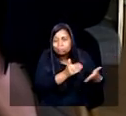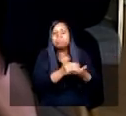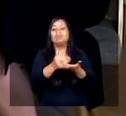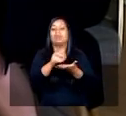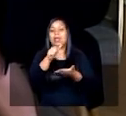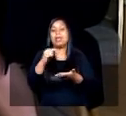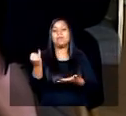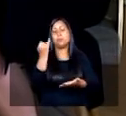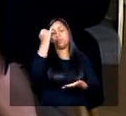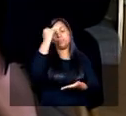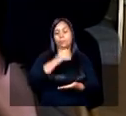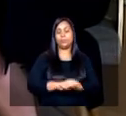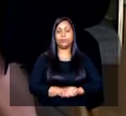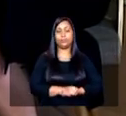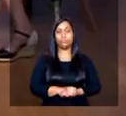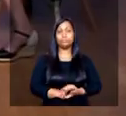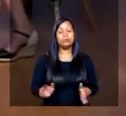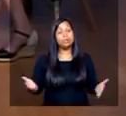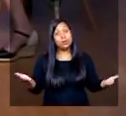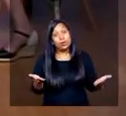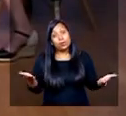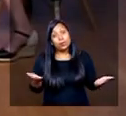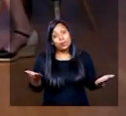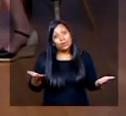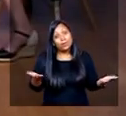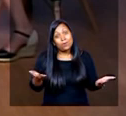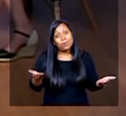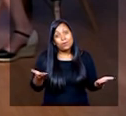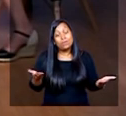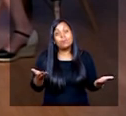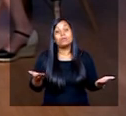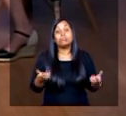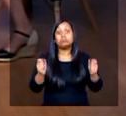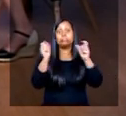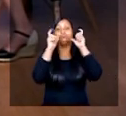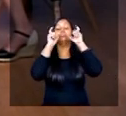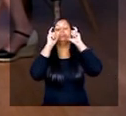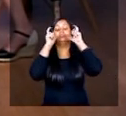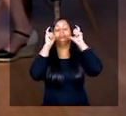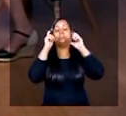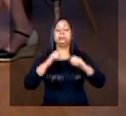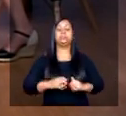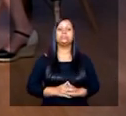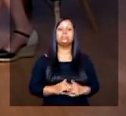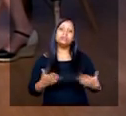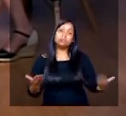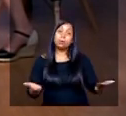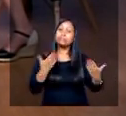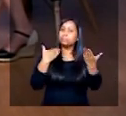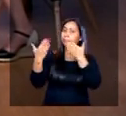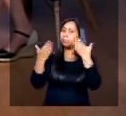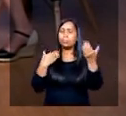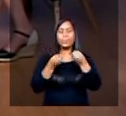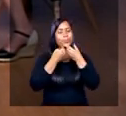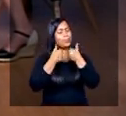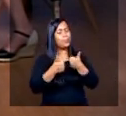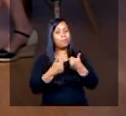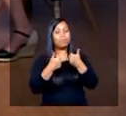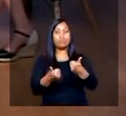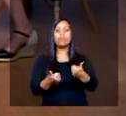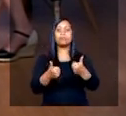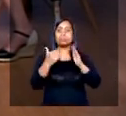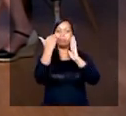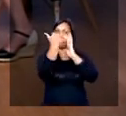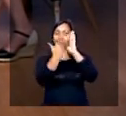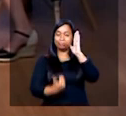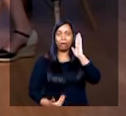é essencial, sim, né? Sim, e agora a gente tá meio que despertando para isso, recente, né? Meninas, o papo tá super bom, a gente podia fazer um